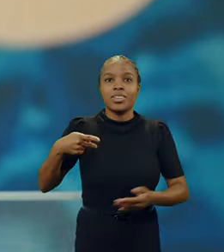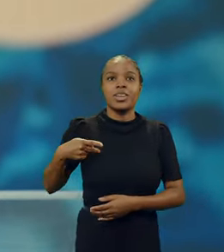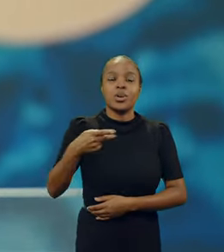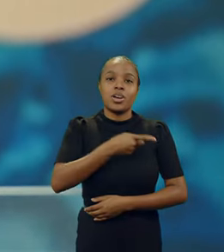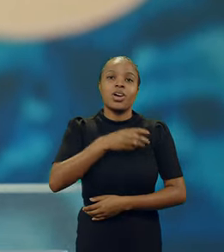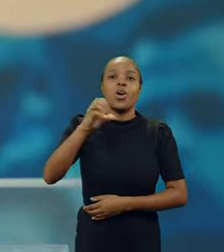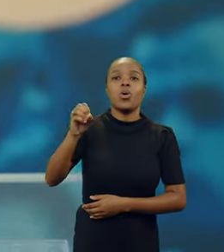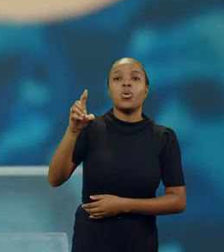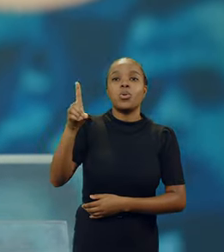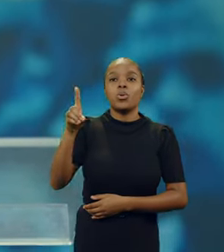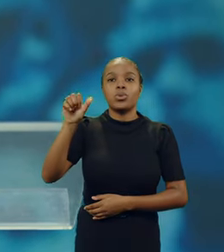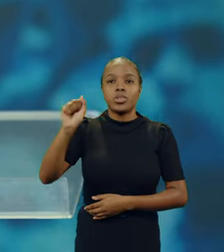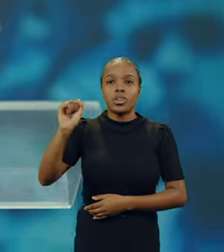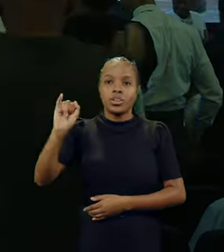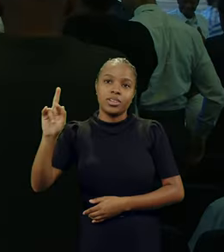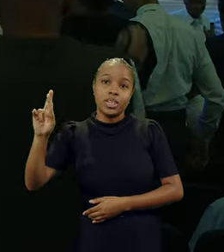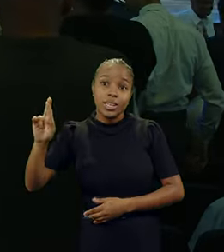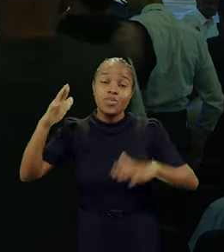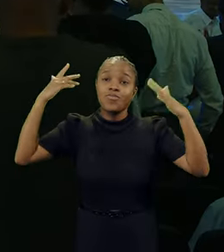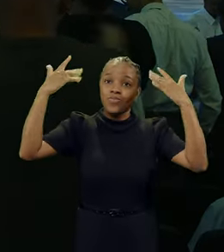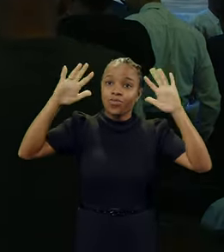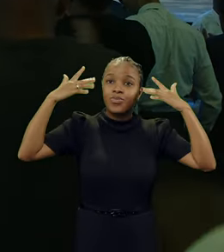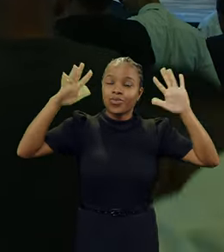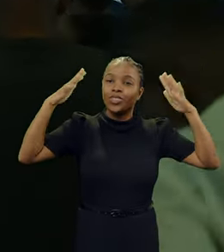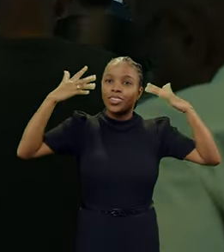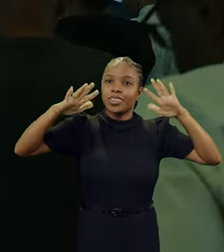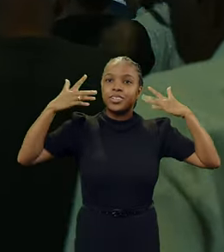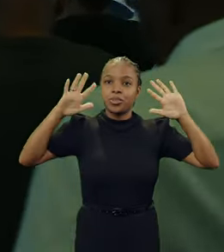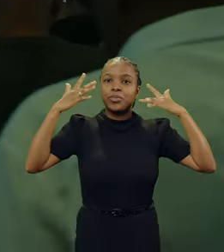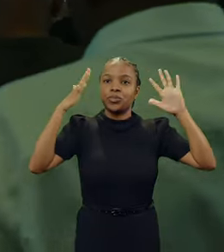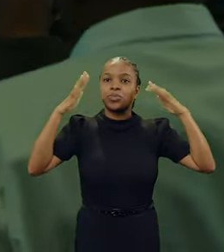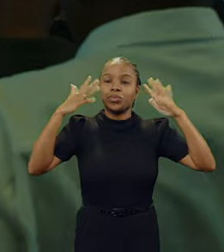Odair com a forte palmas, palmas para Cristo.